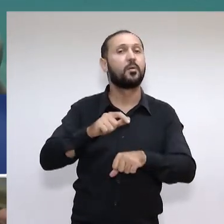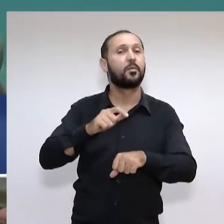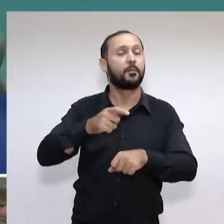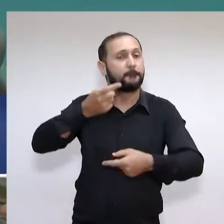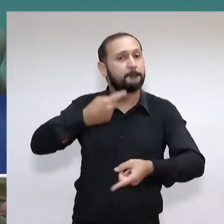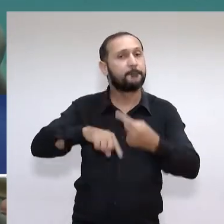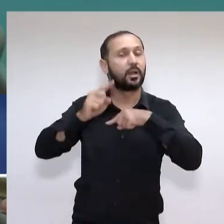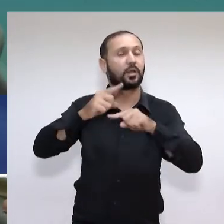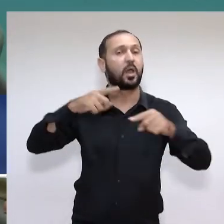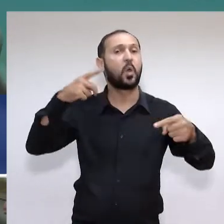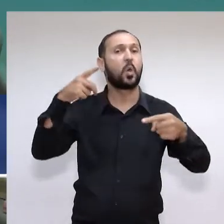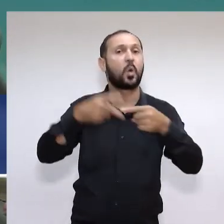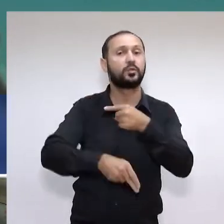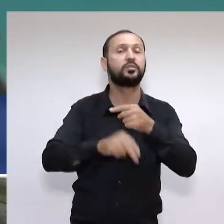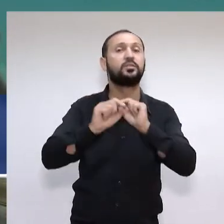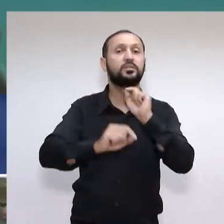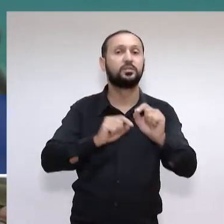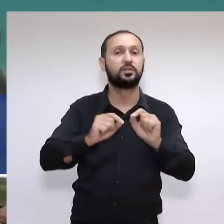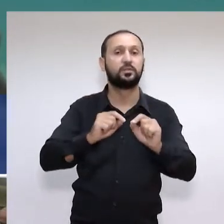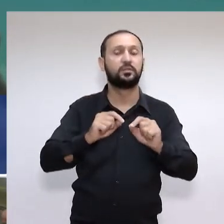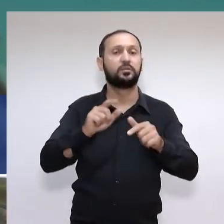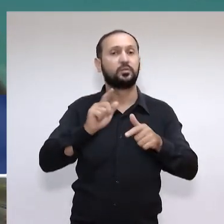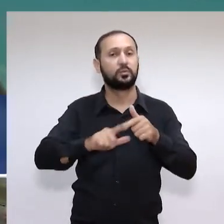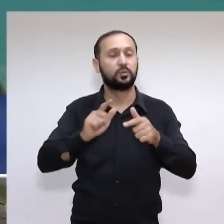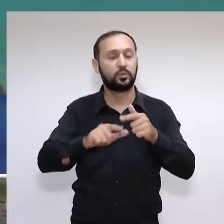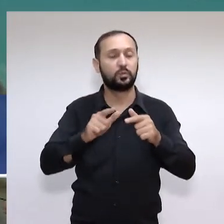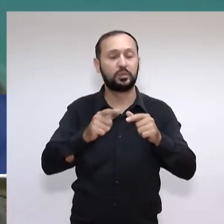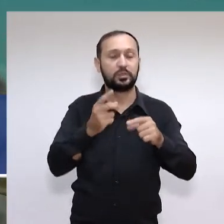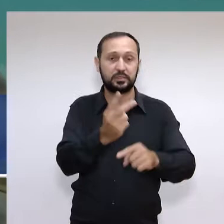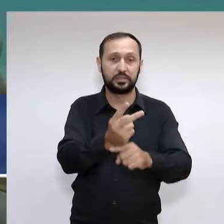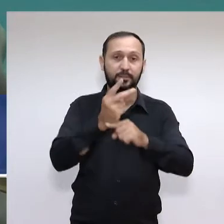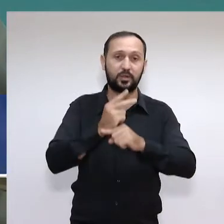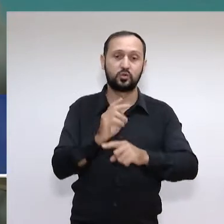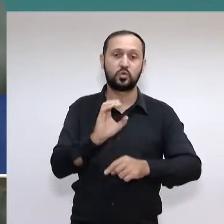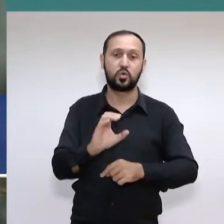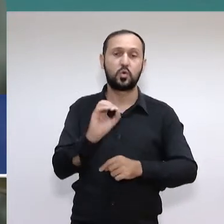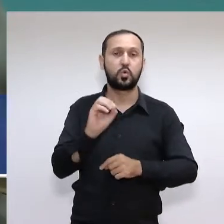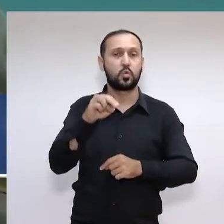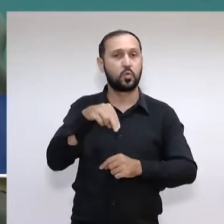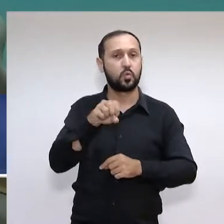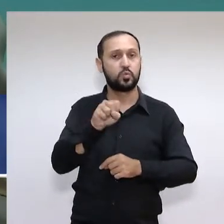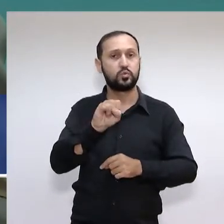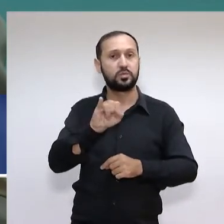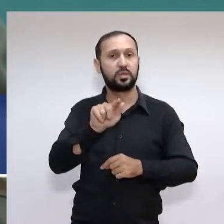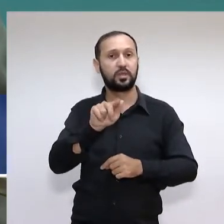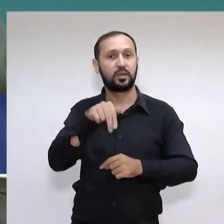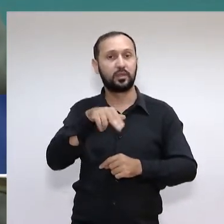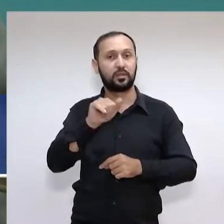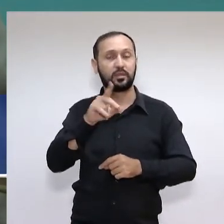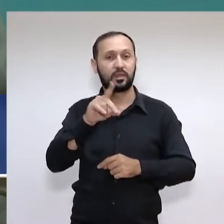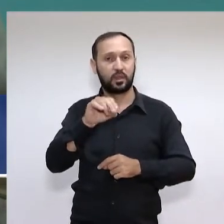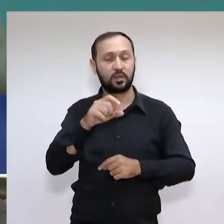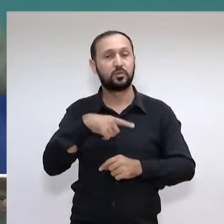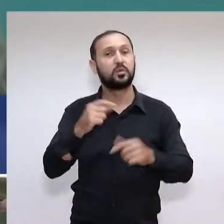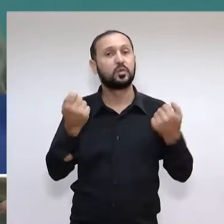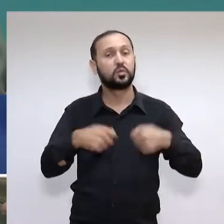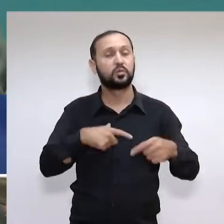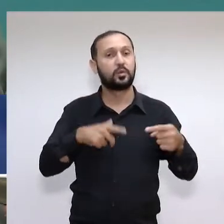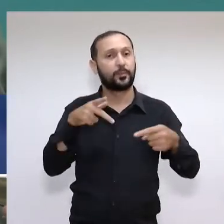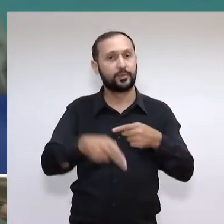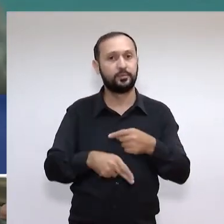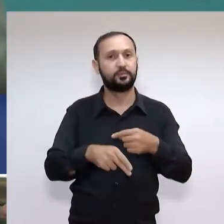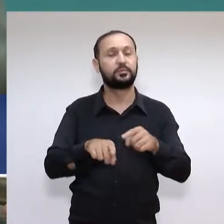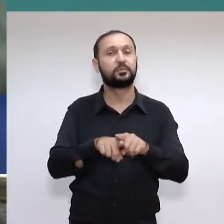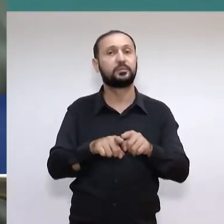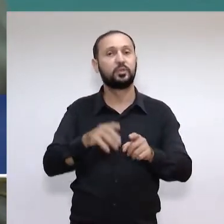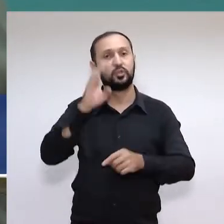atingida. Então é um momento de um grande avanço, a suspensão dos créditos consignados, que as instituições financeiras